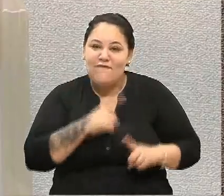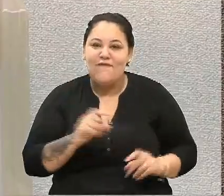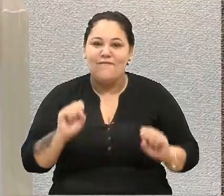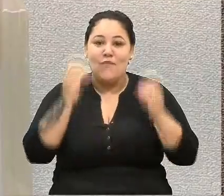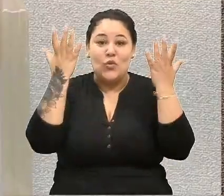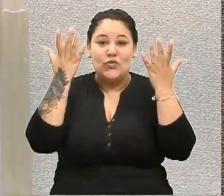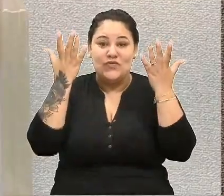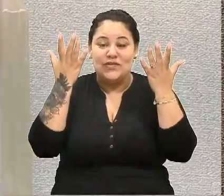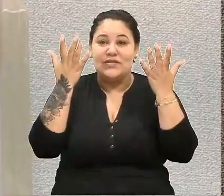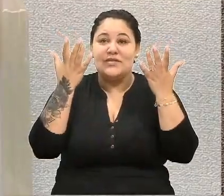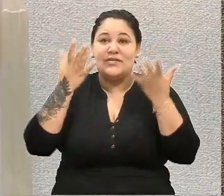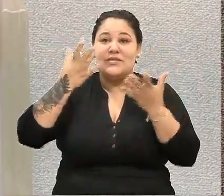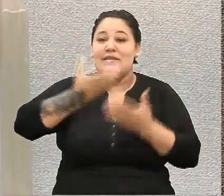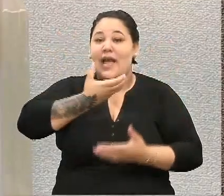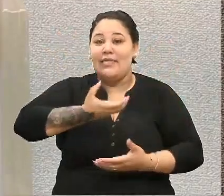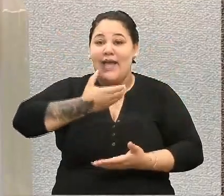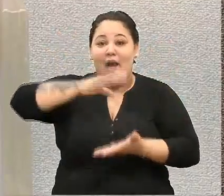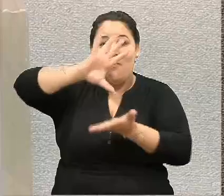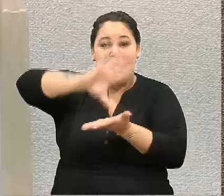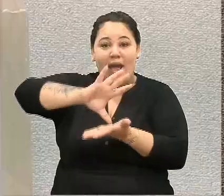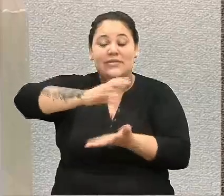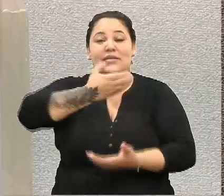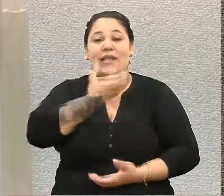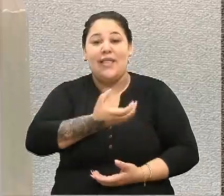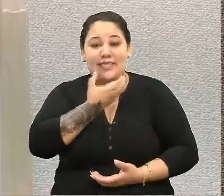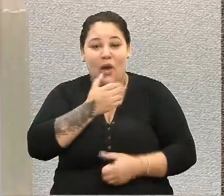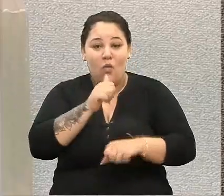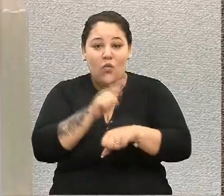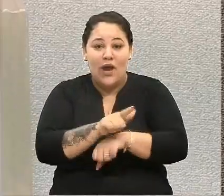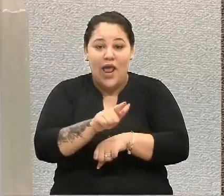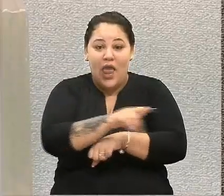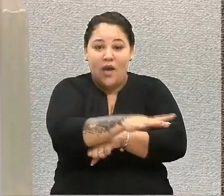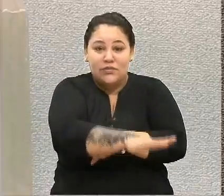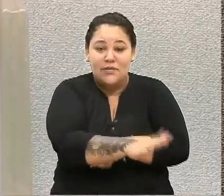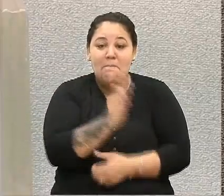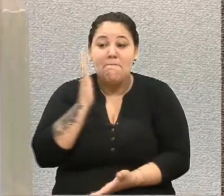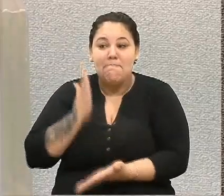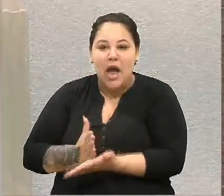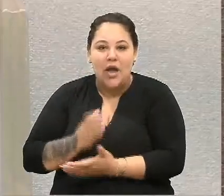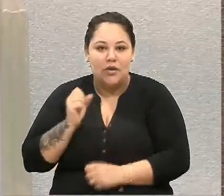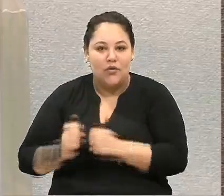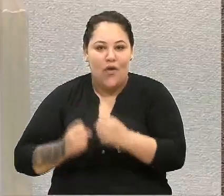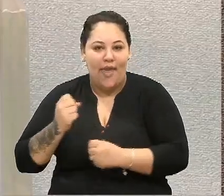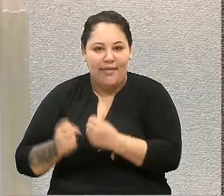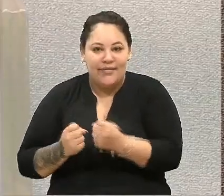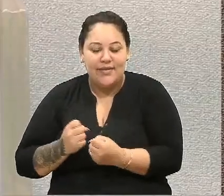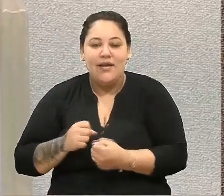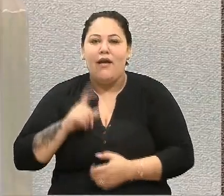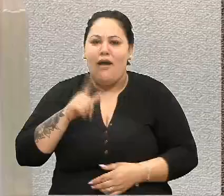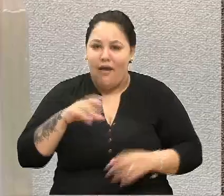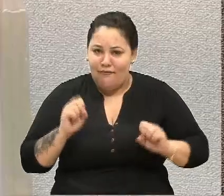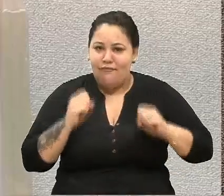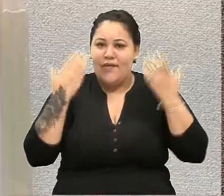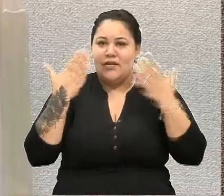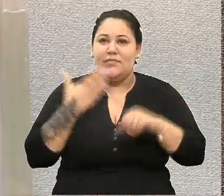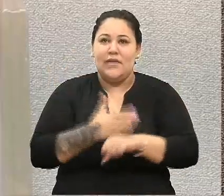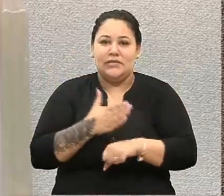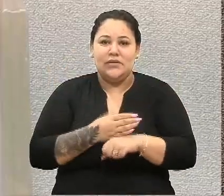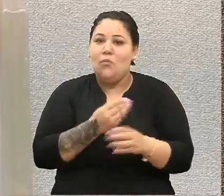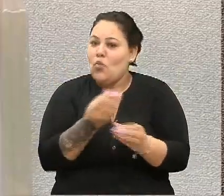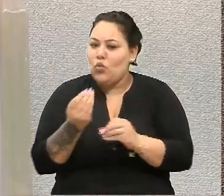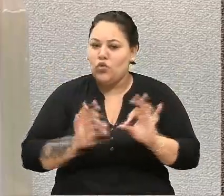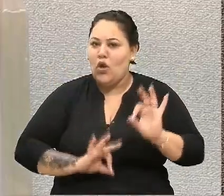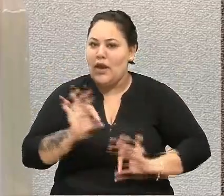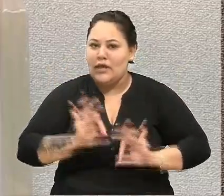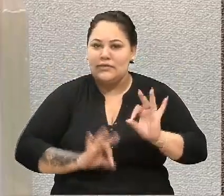O Natal na Praça, vai ter o Natal em Galópolis, meia maratona. Isso são eventos que envolvem muitos organizadores,